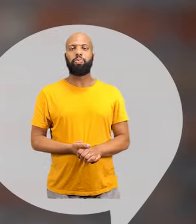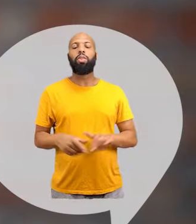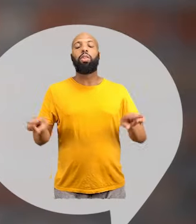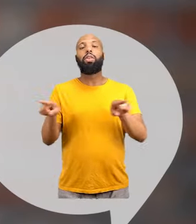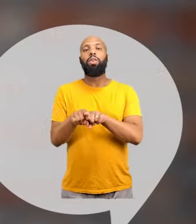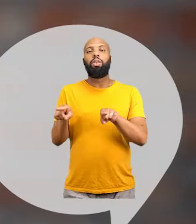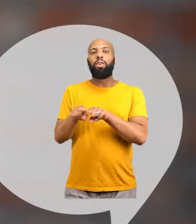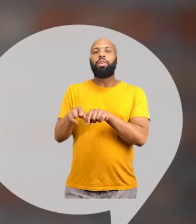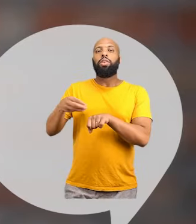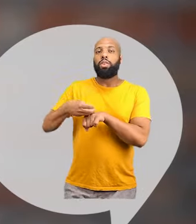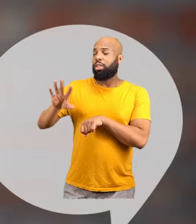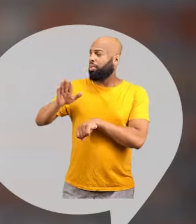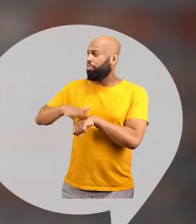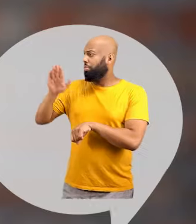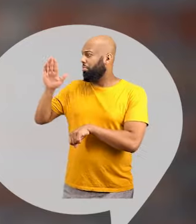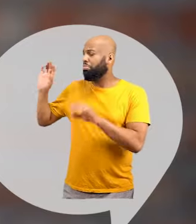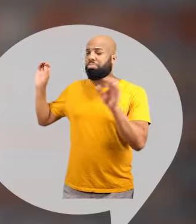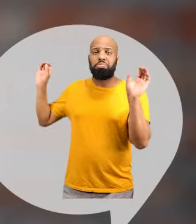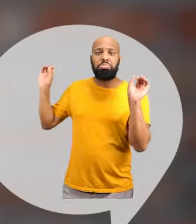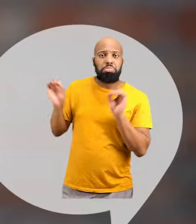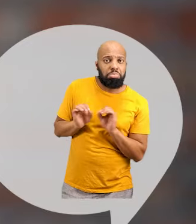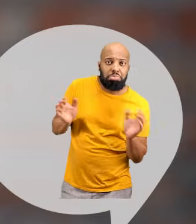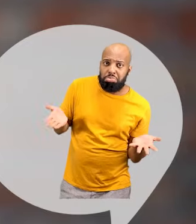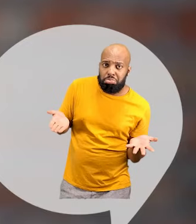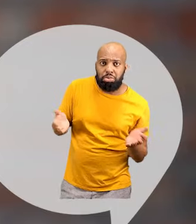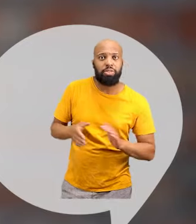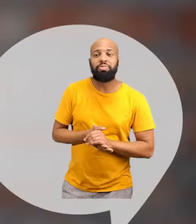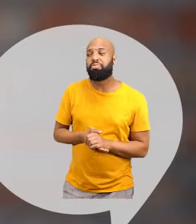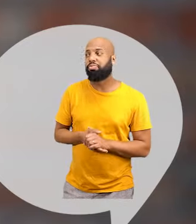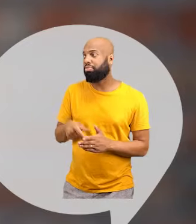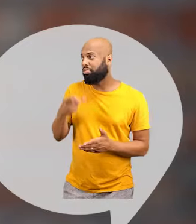recomendações mais recomendações cara sinceramente